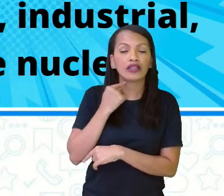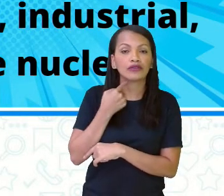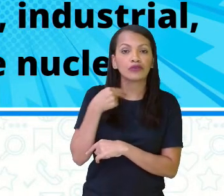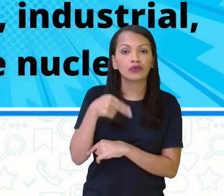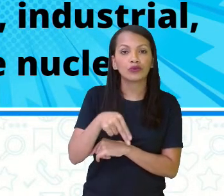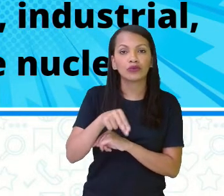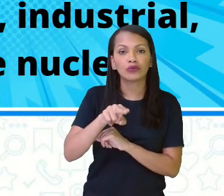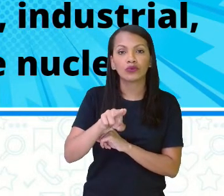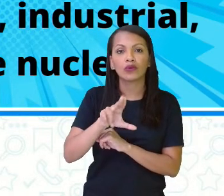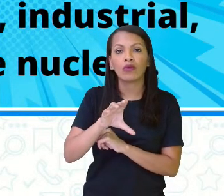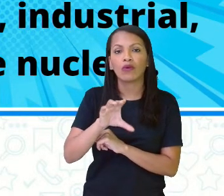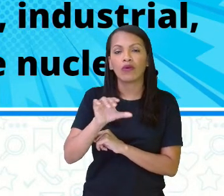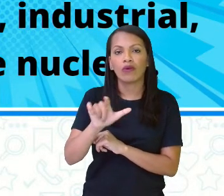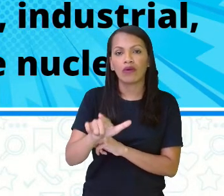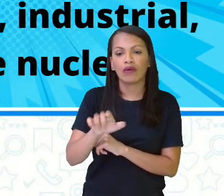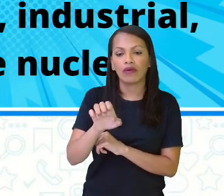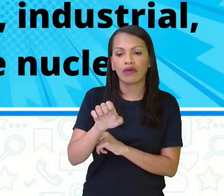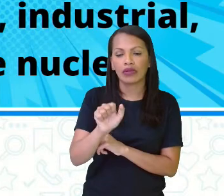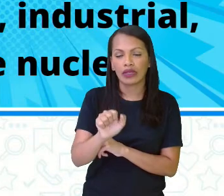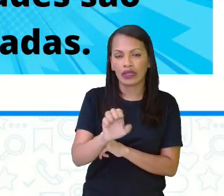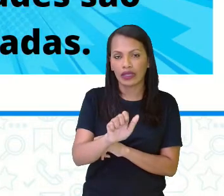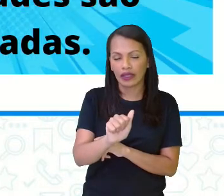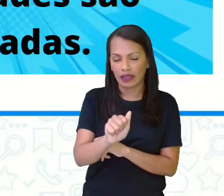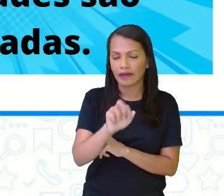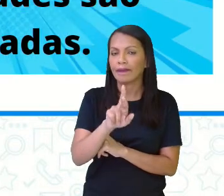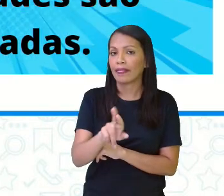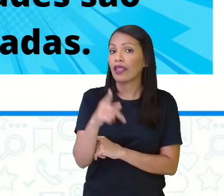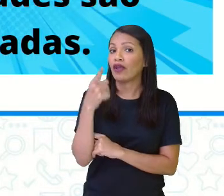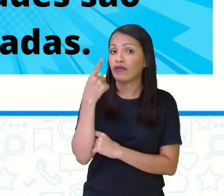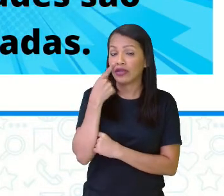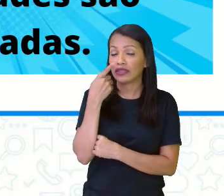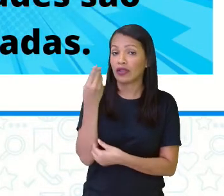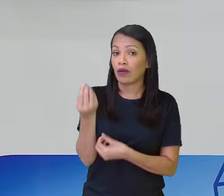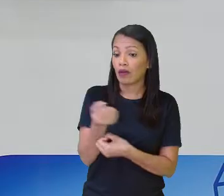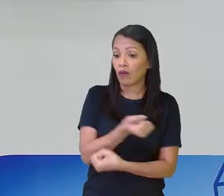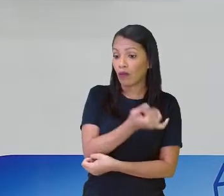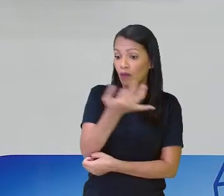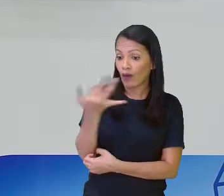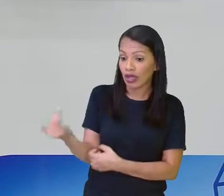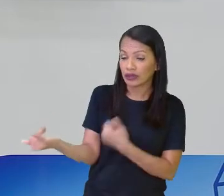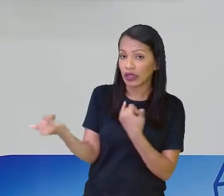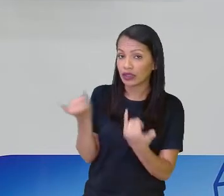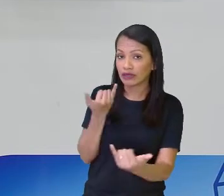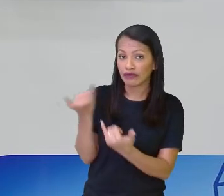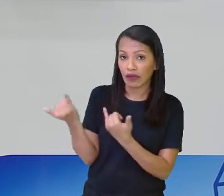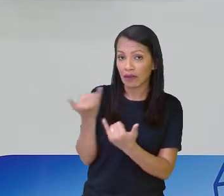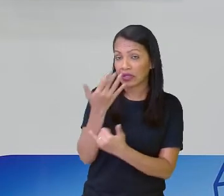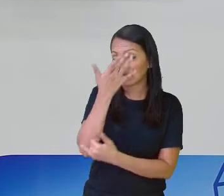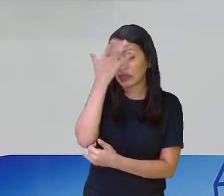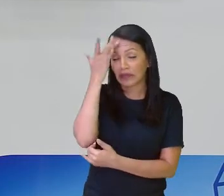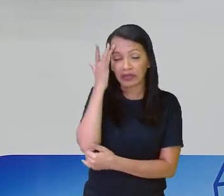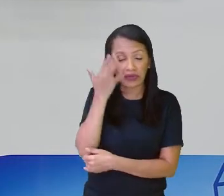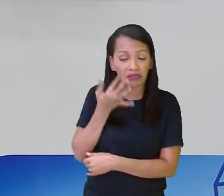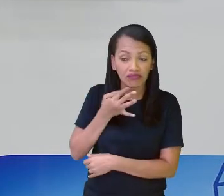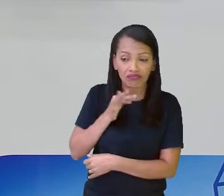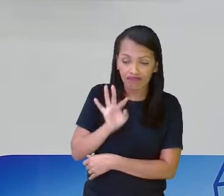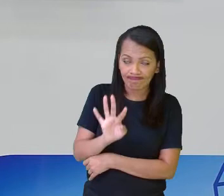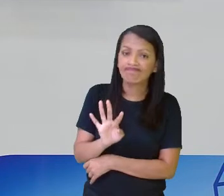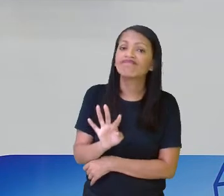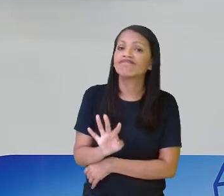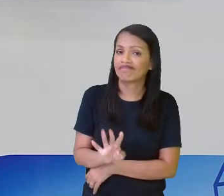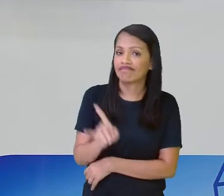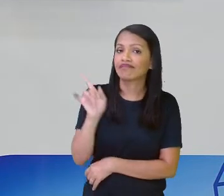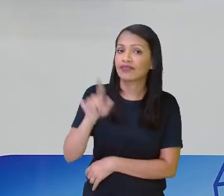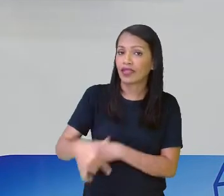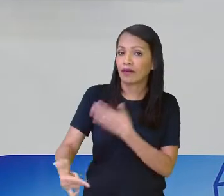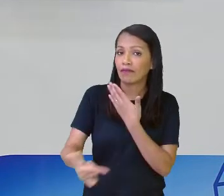veja quantas informações você trará para os seus leitores, que quem sabe eles desconheciam. E está aí um dos